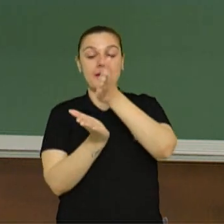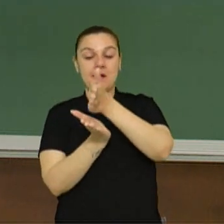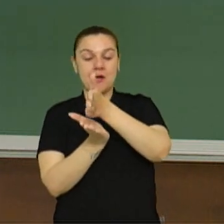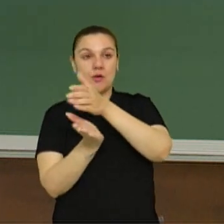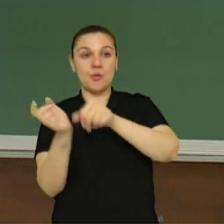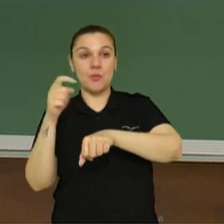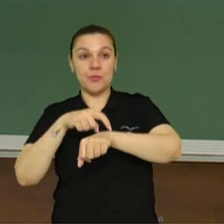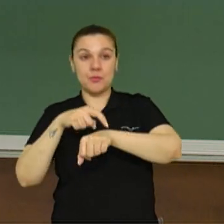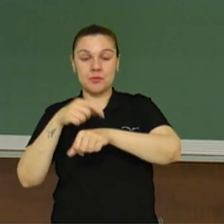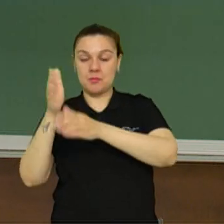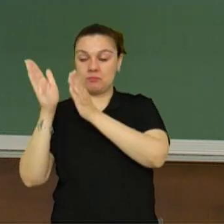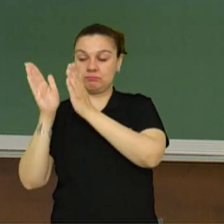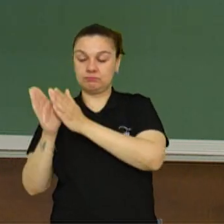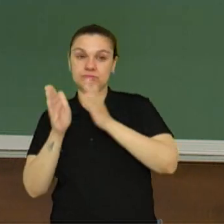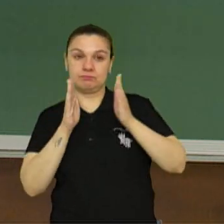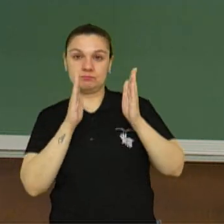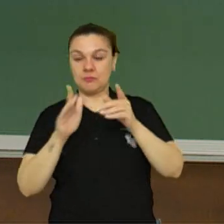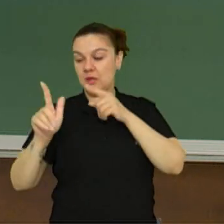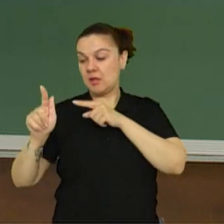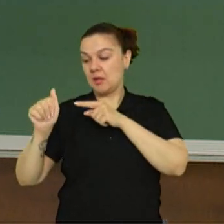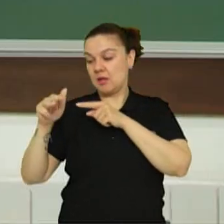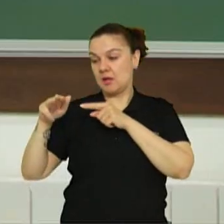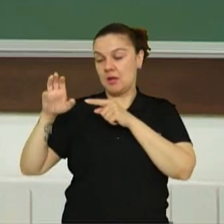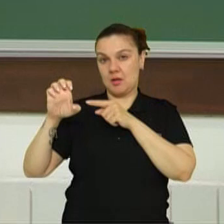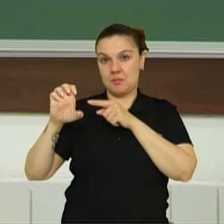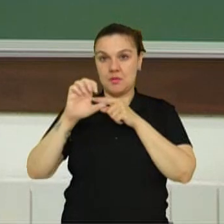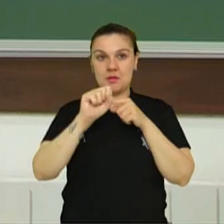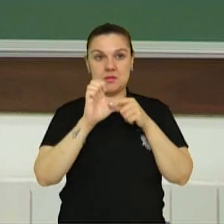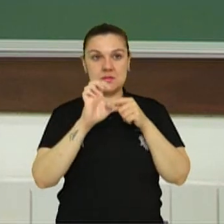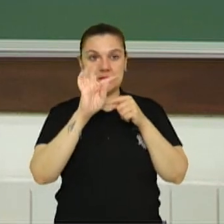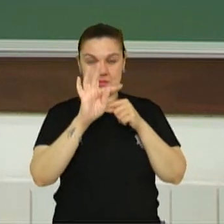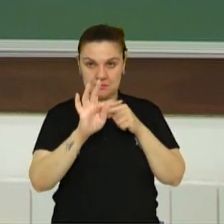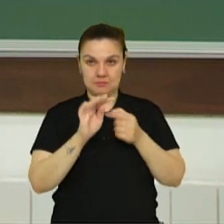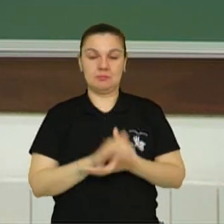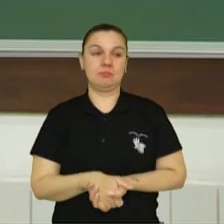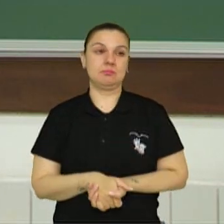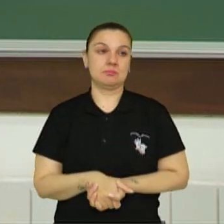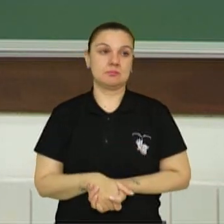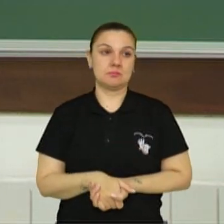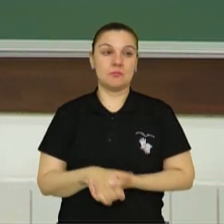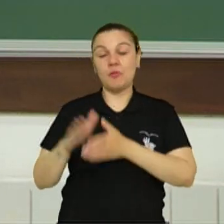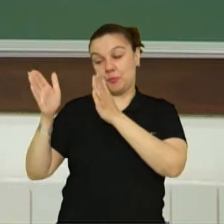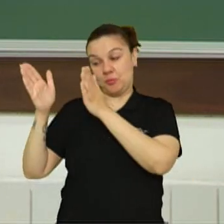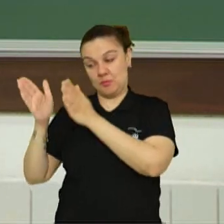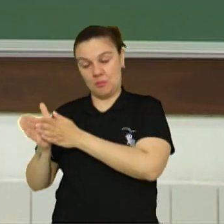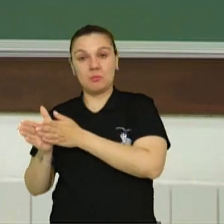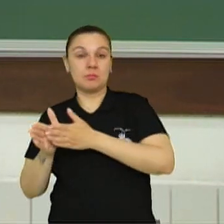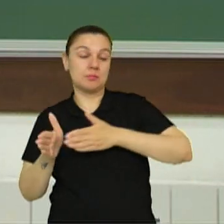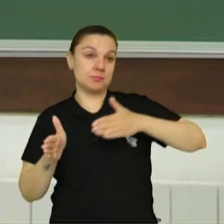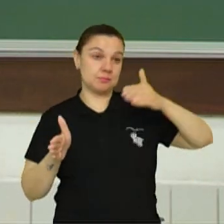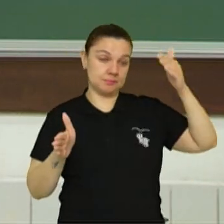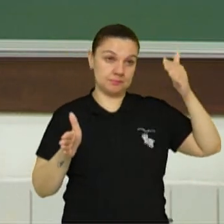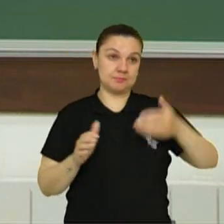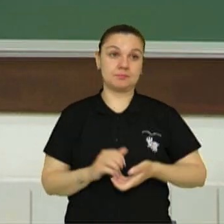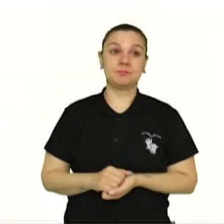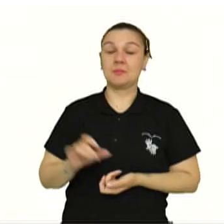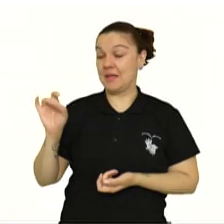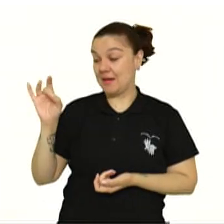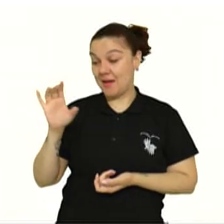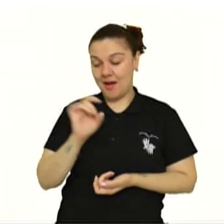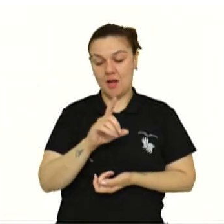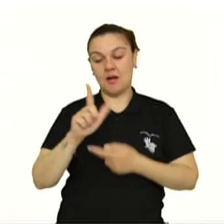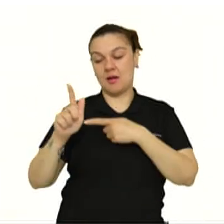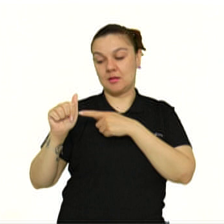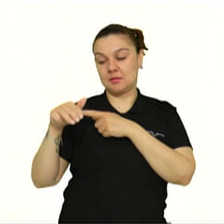O tênis ele é dividido em games e sets. Então, a gente vai do menor para o maior para vocês entenderem, tá? Cada game